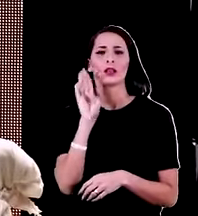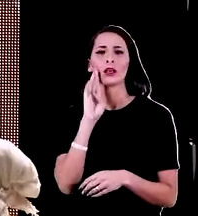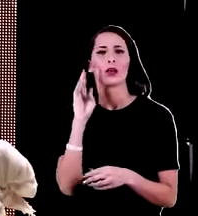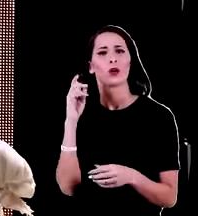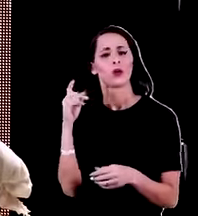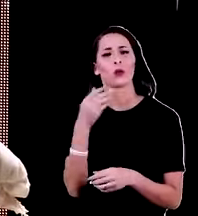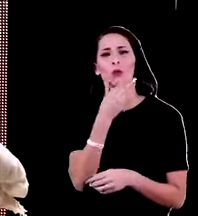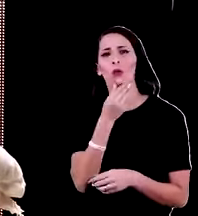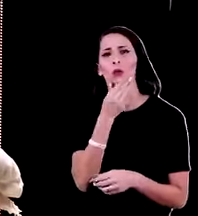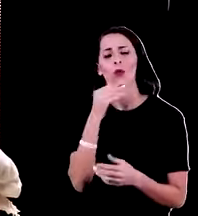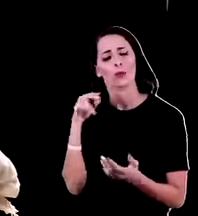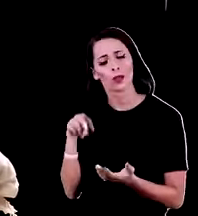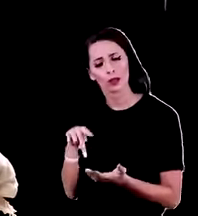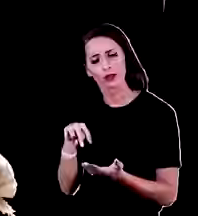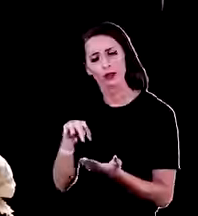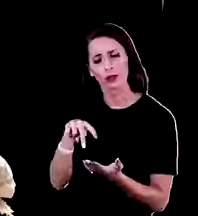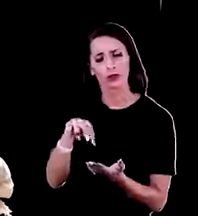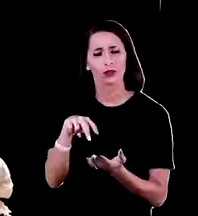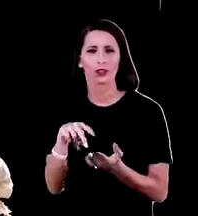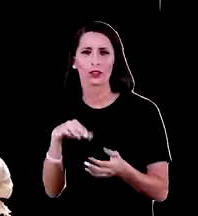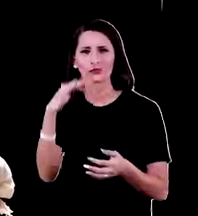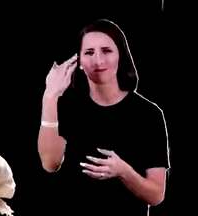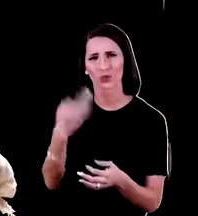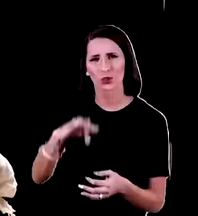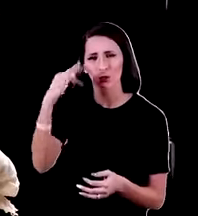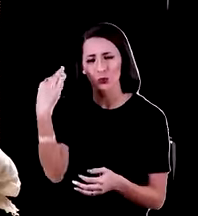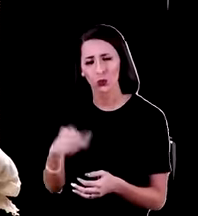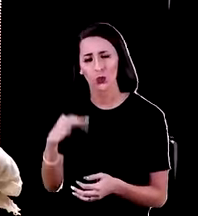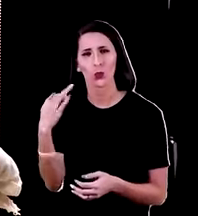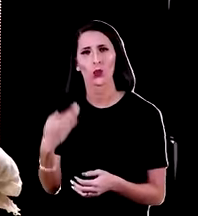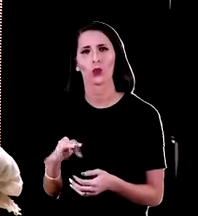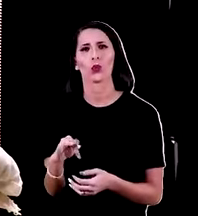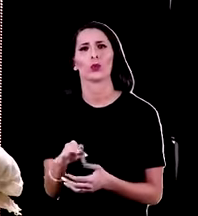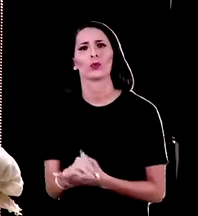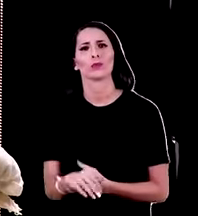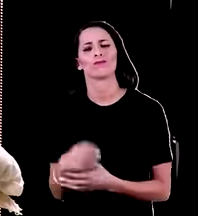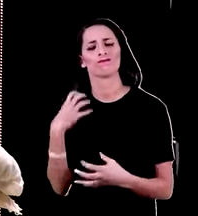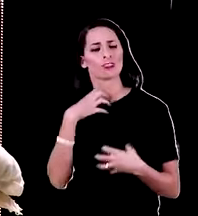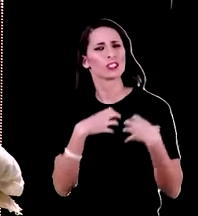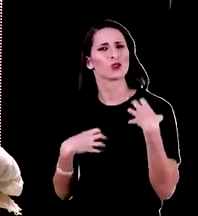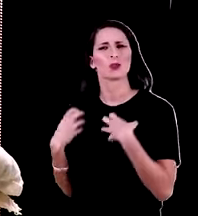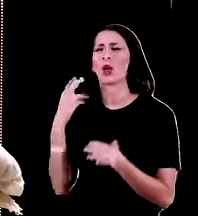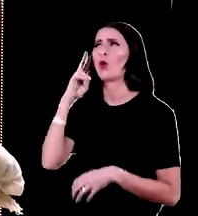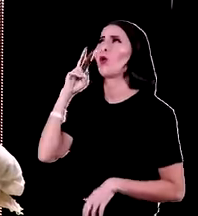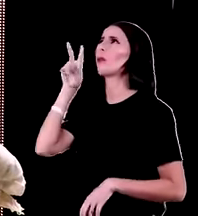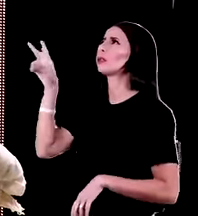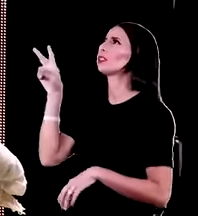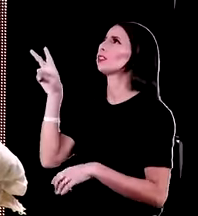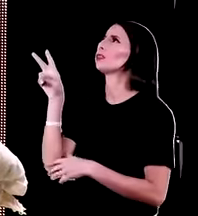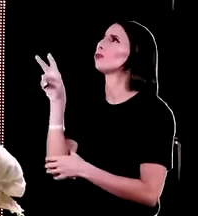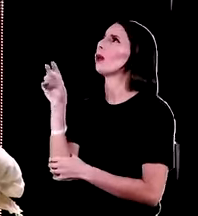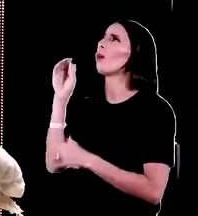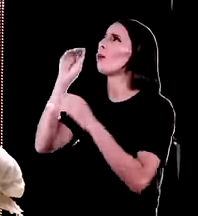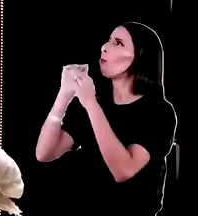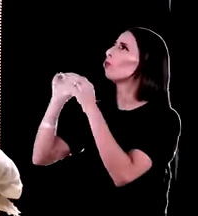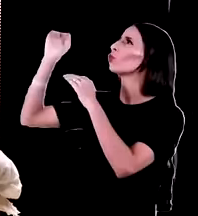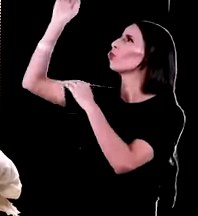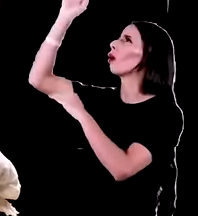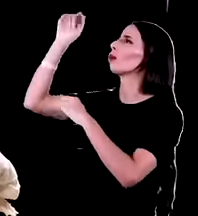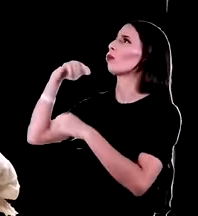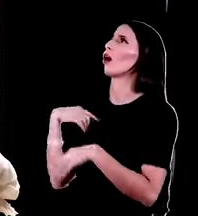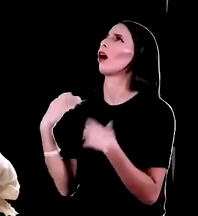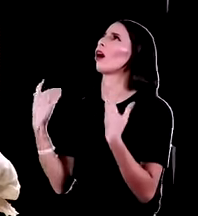se arrebentou todinho. Quando chegou lá embaixo, desesperado, que olhou para cima, que viu que era alto, disse, vou morrer. Foi ficando